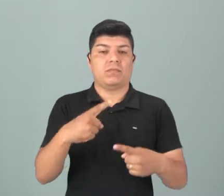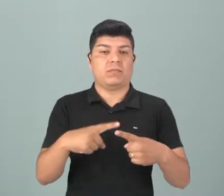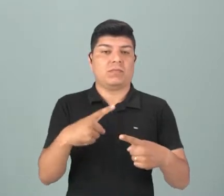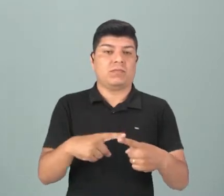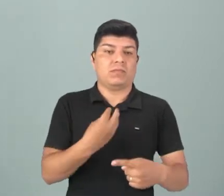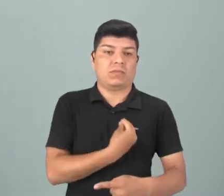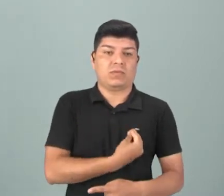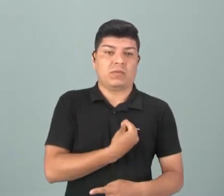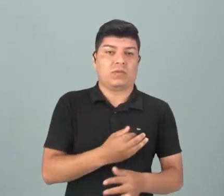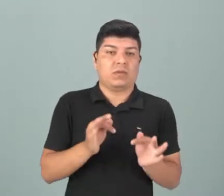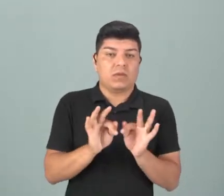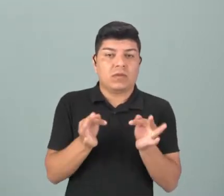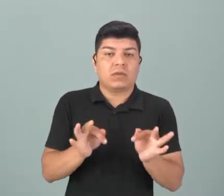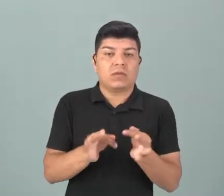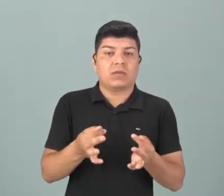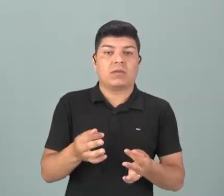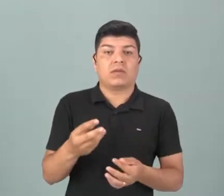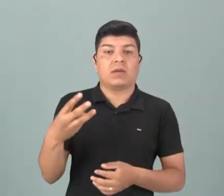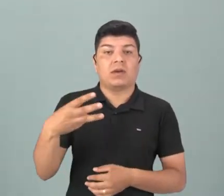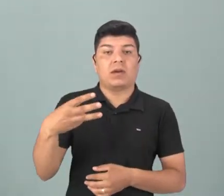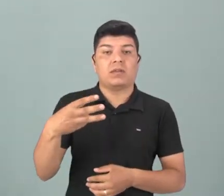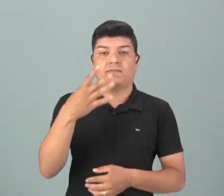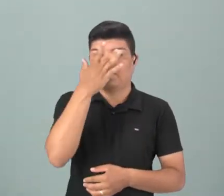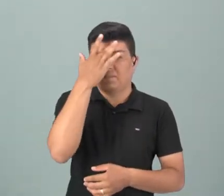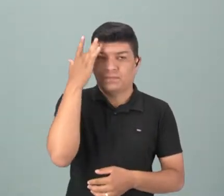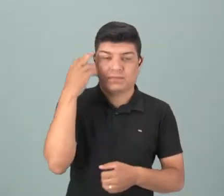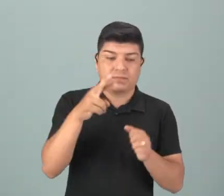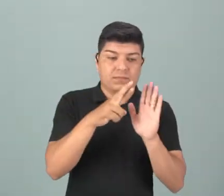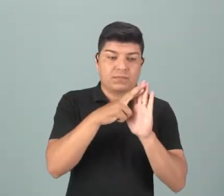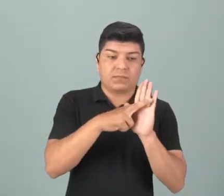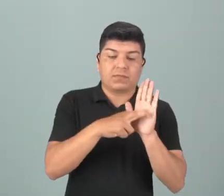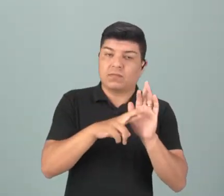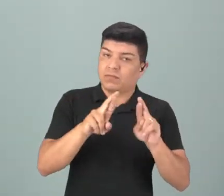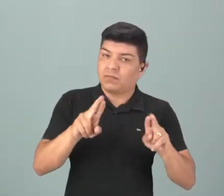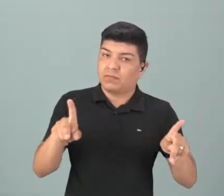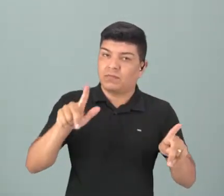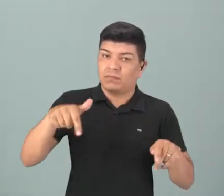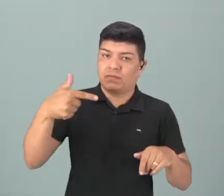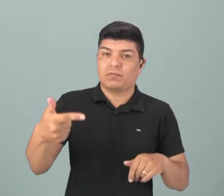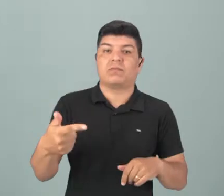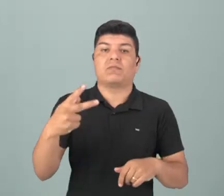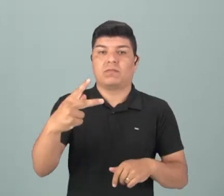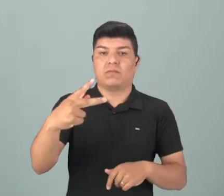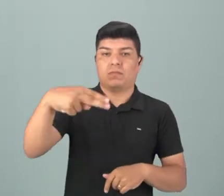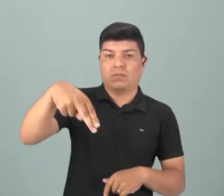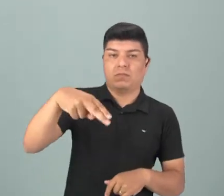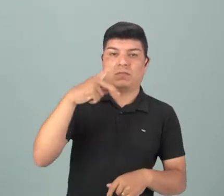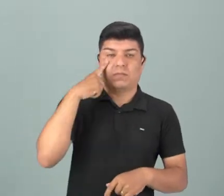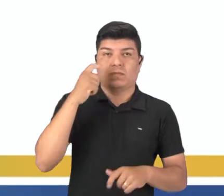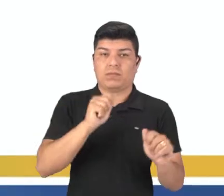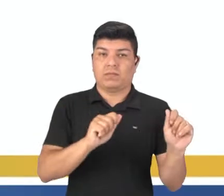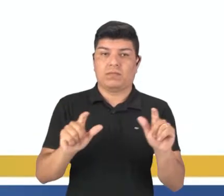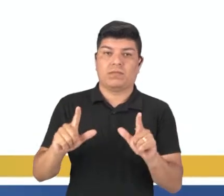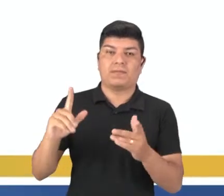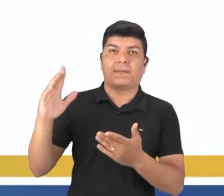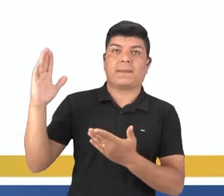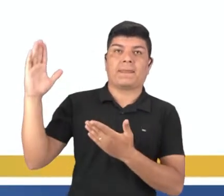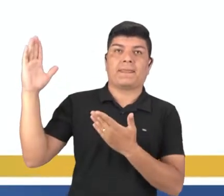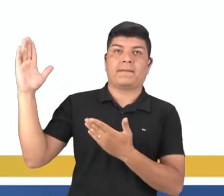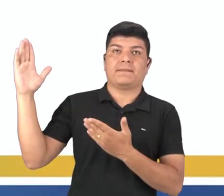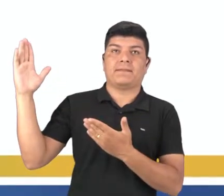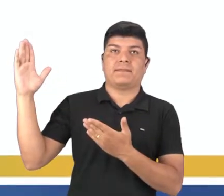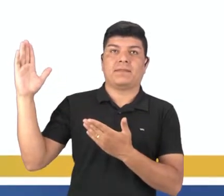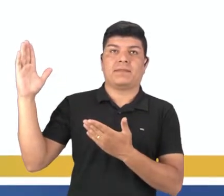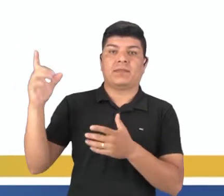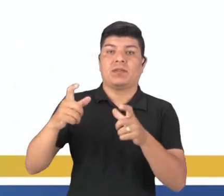a terceira pessoa ela vai ter regras diferentes dos demais pronomes então acompanha aí comigo na tela nós temos